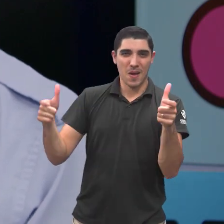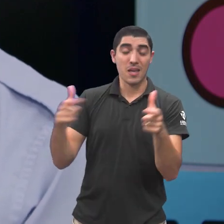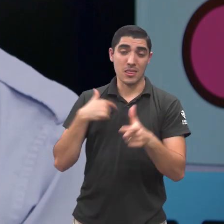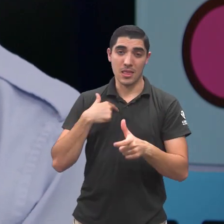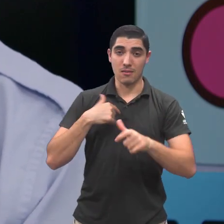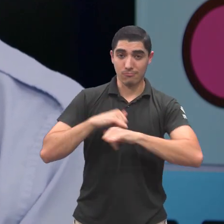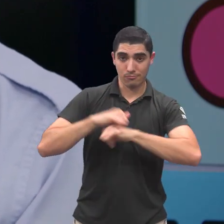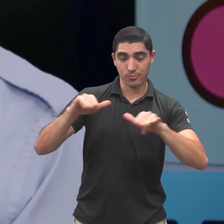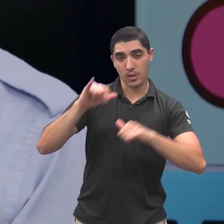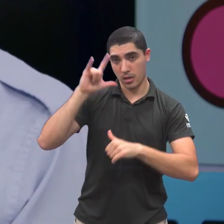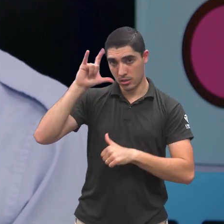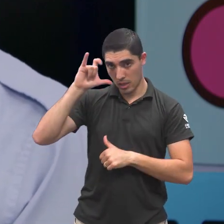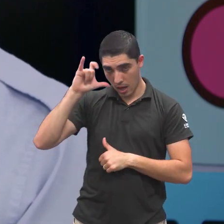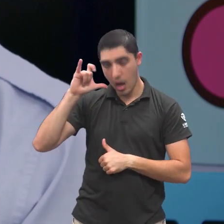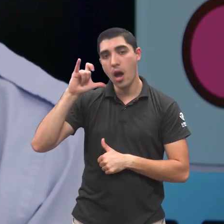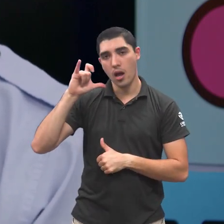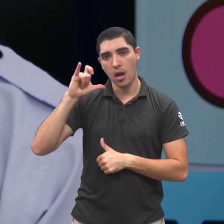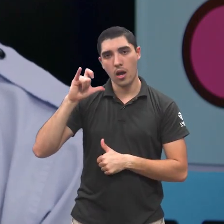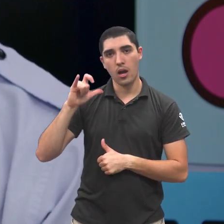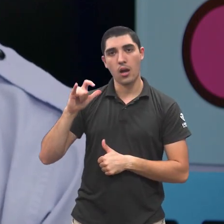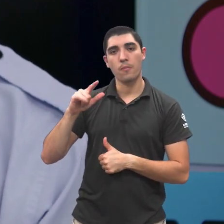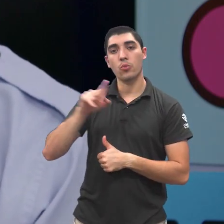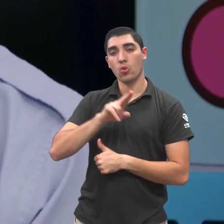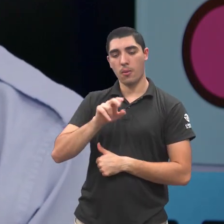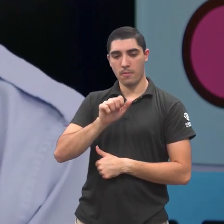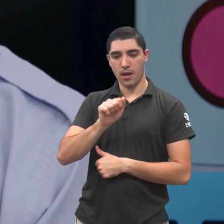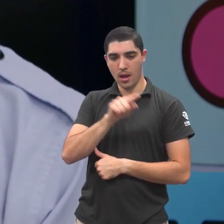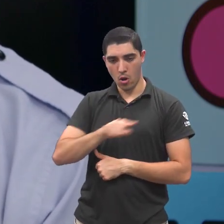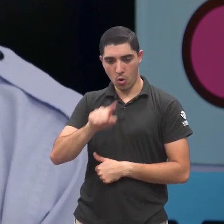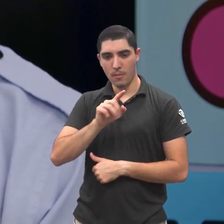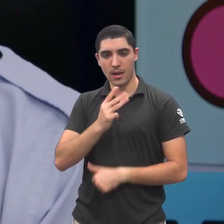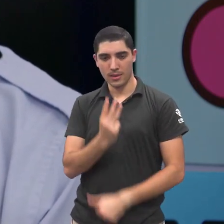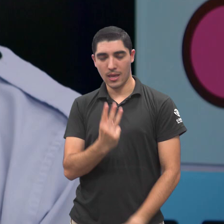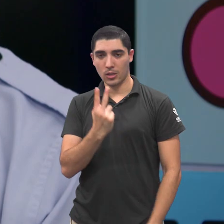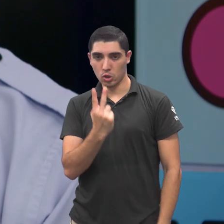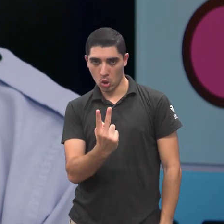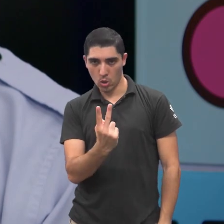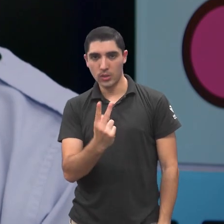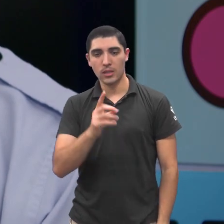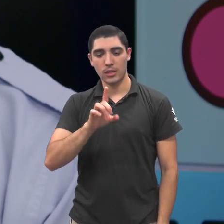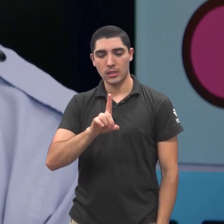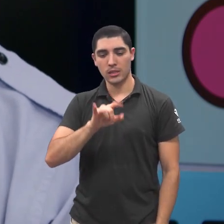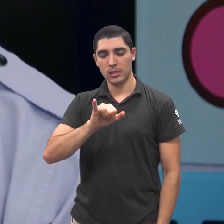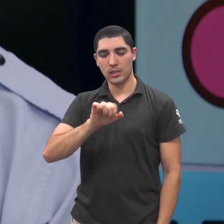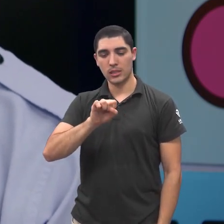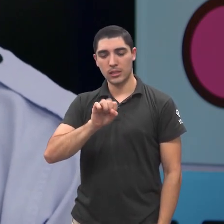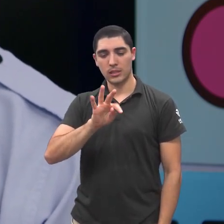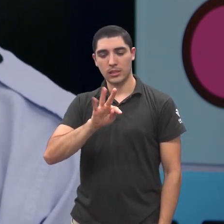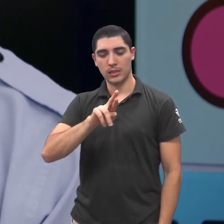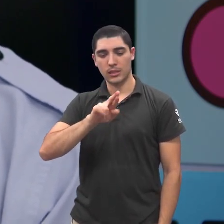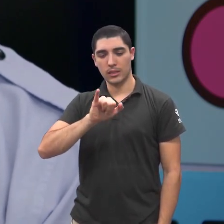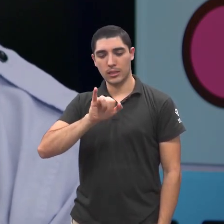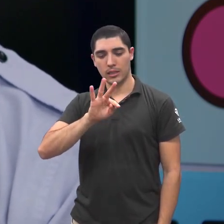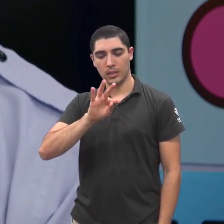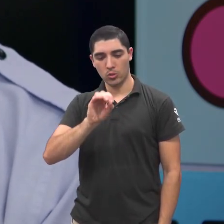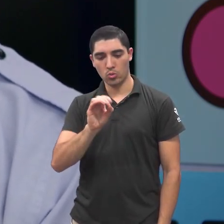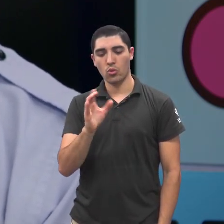prevalecem, então eu vou passar o Instagram do nosso distrito, que é o @32 Distrito Escoteiro.